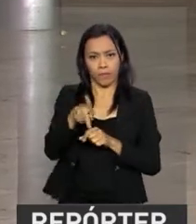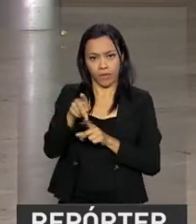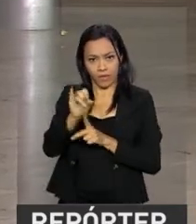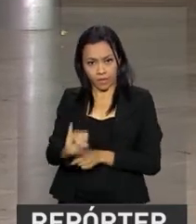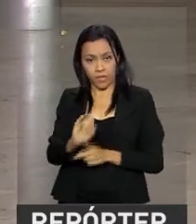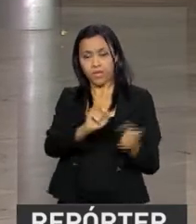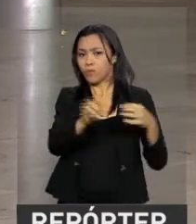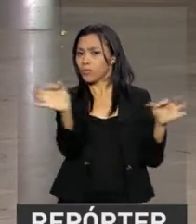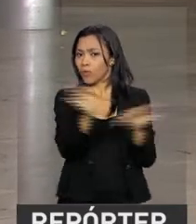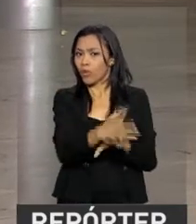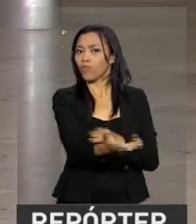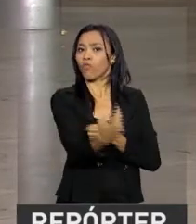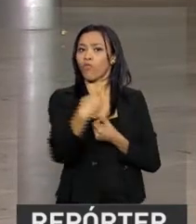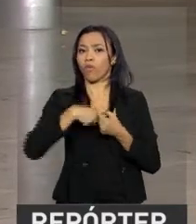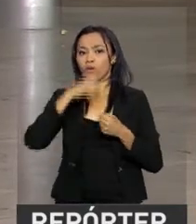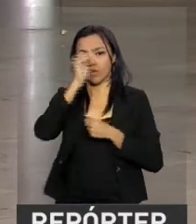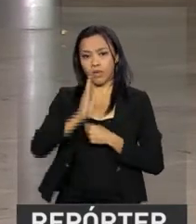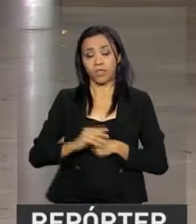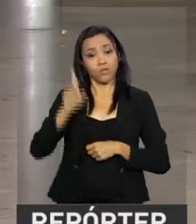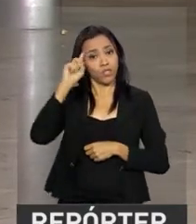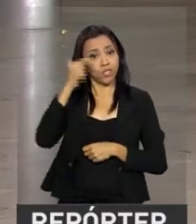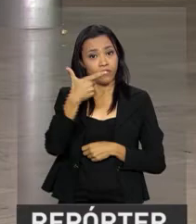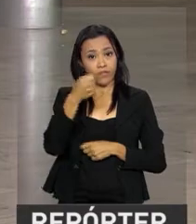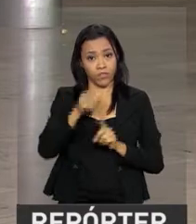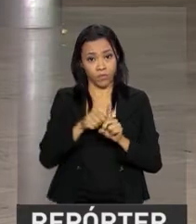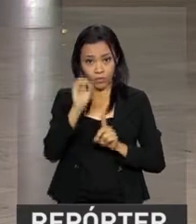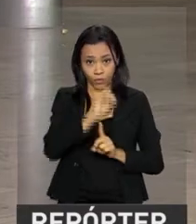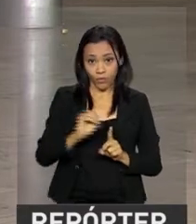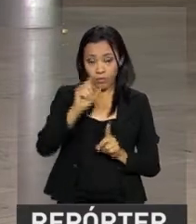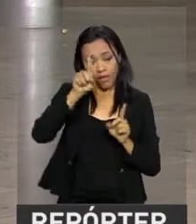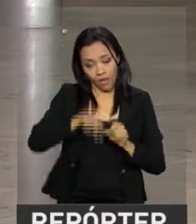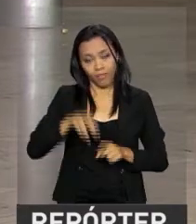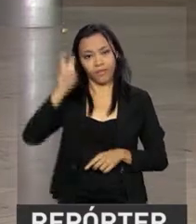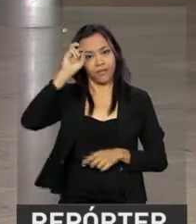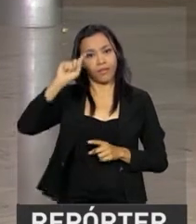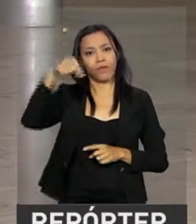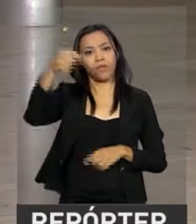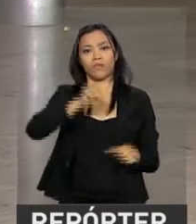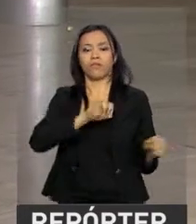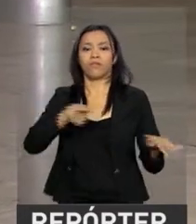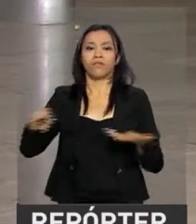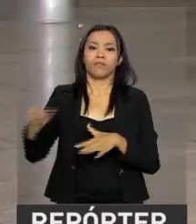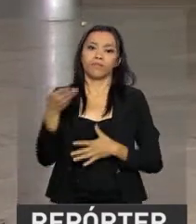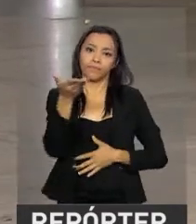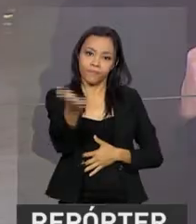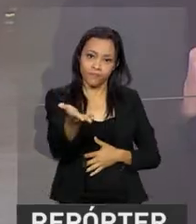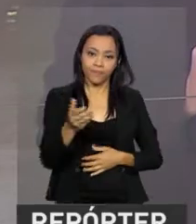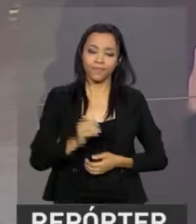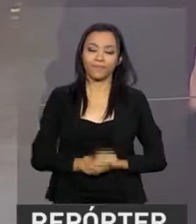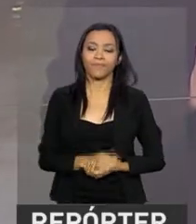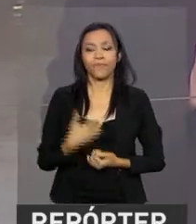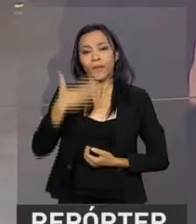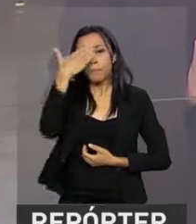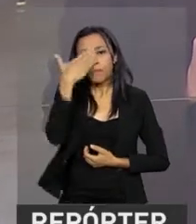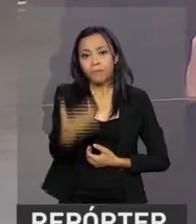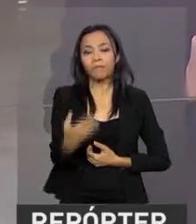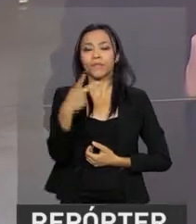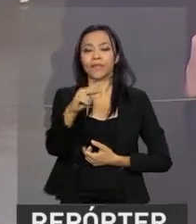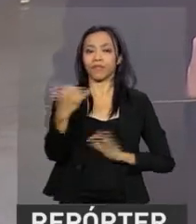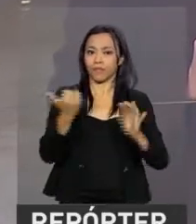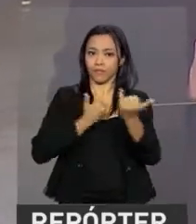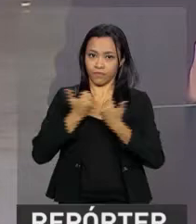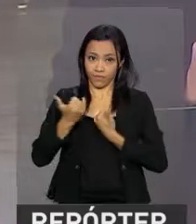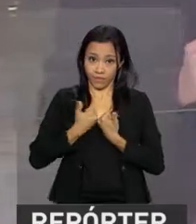retorna ao brasil na manhã do dia 20 de outubro quinta feira da próxima semana é com você e leandro obrigado pareça pelas informações